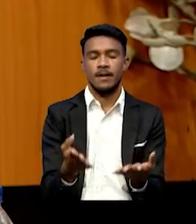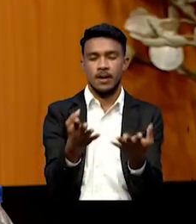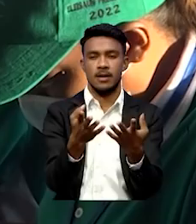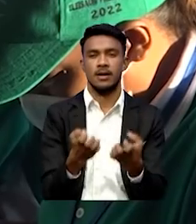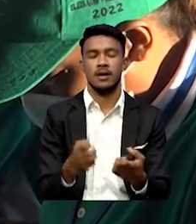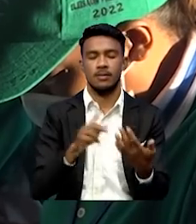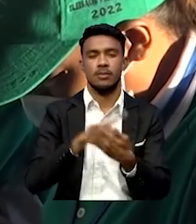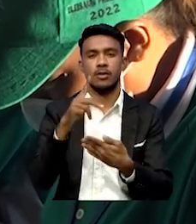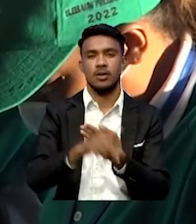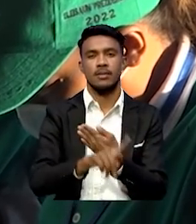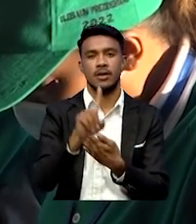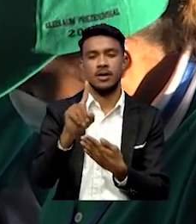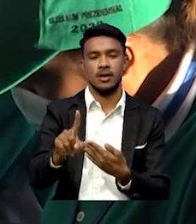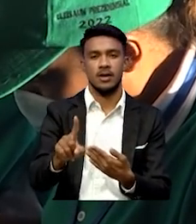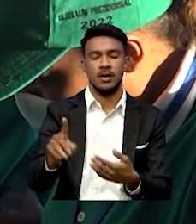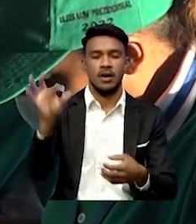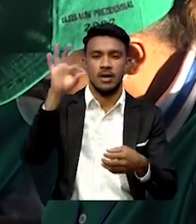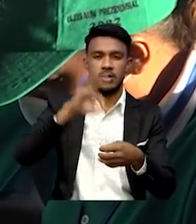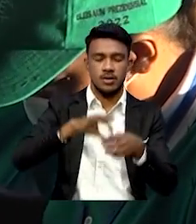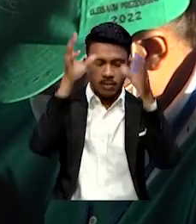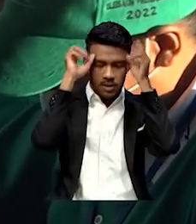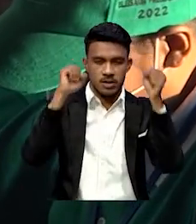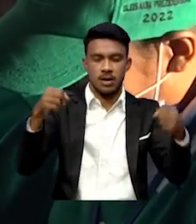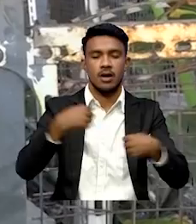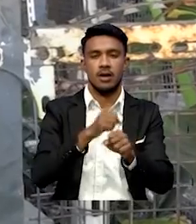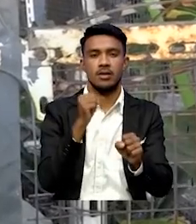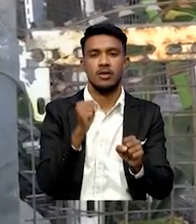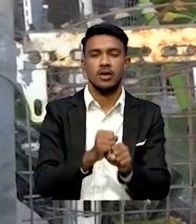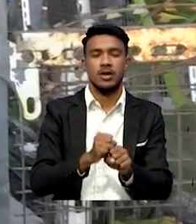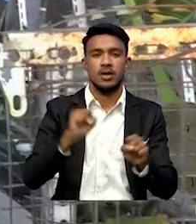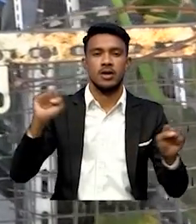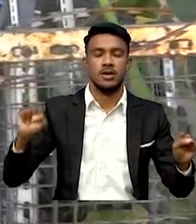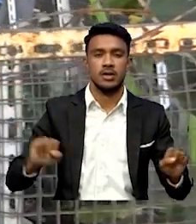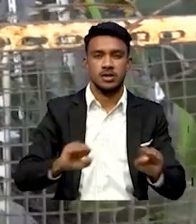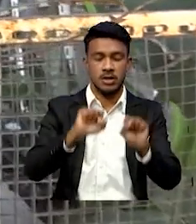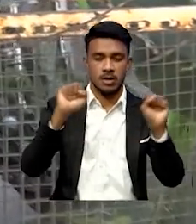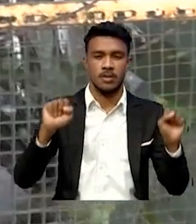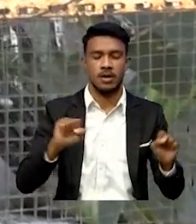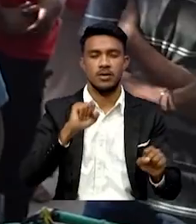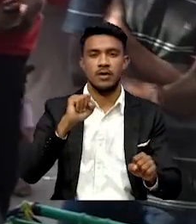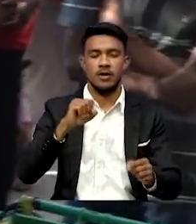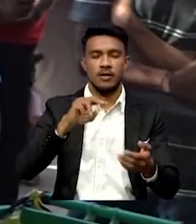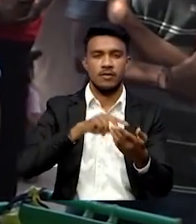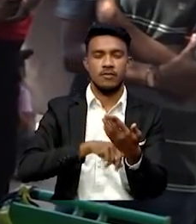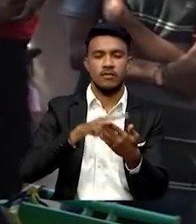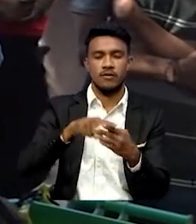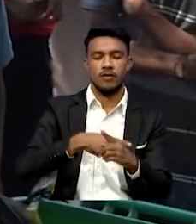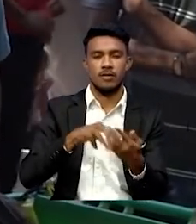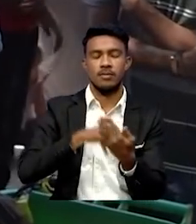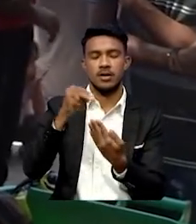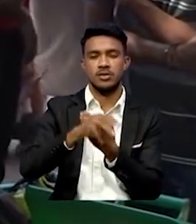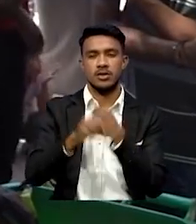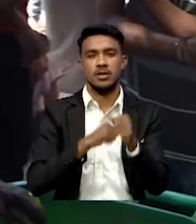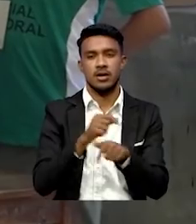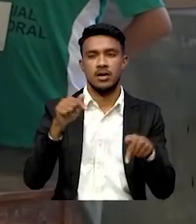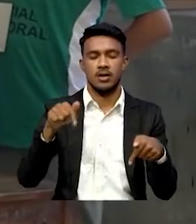programa ida ne eleição presidencial nebe halau ia sábado lorong sanure sincia fulang marsu tinang ne candidato mais votado Zé